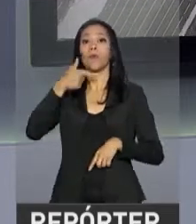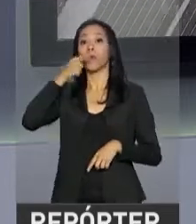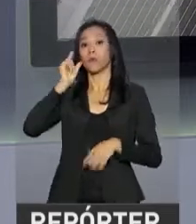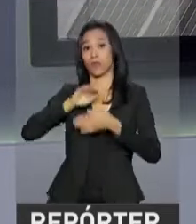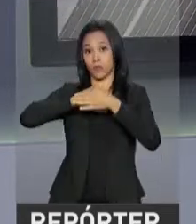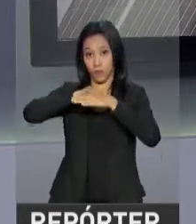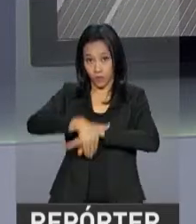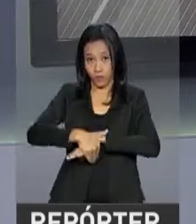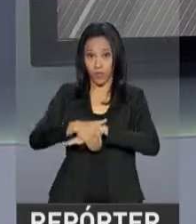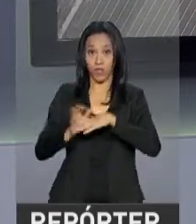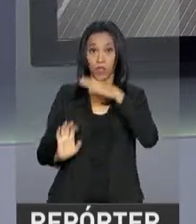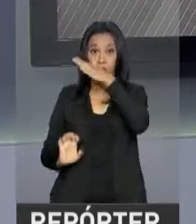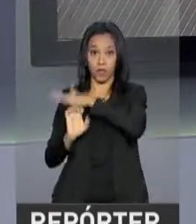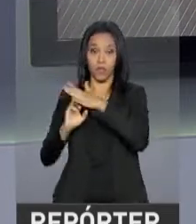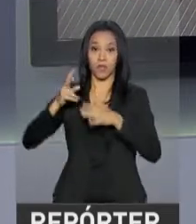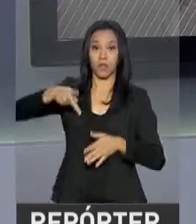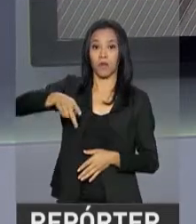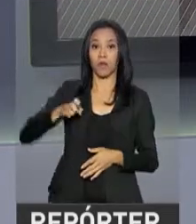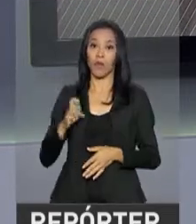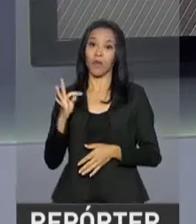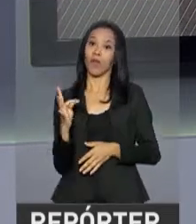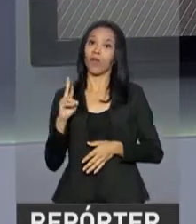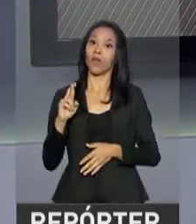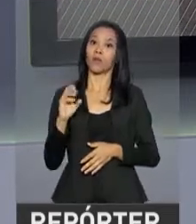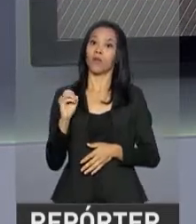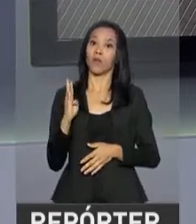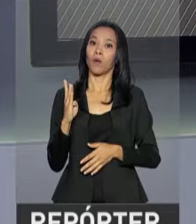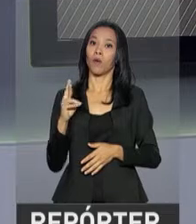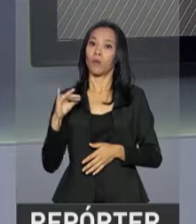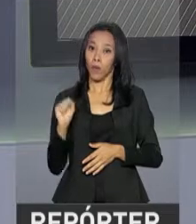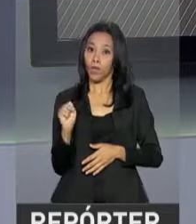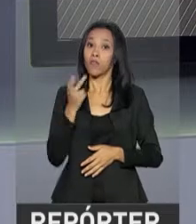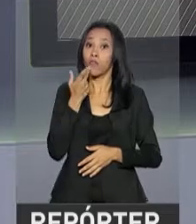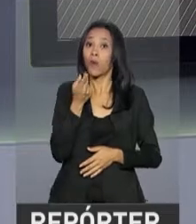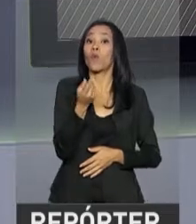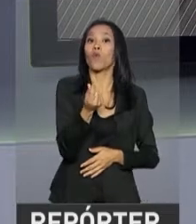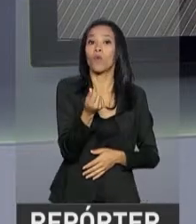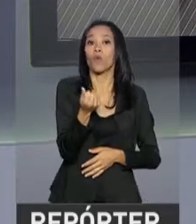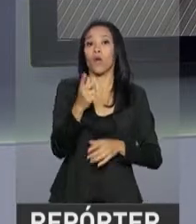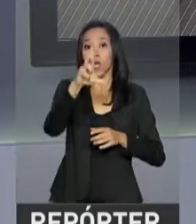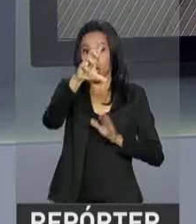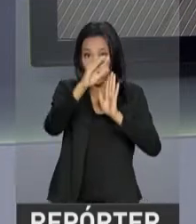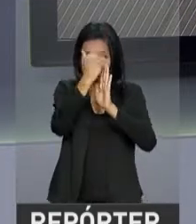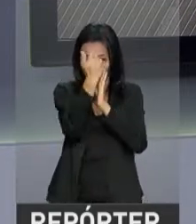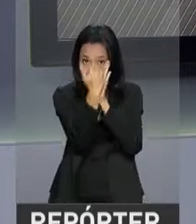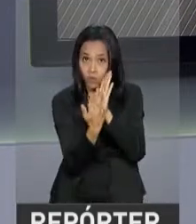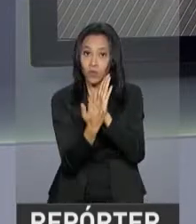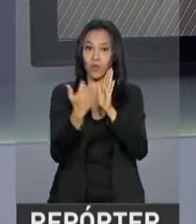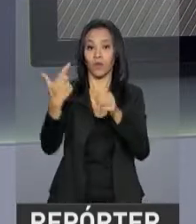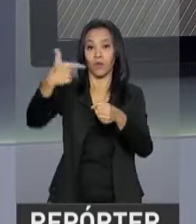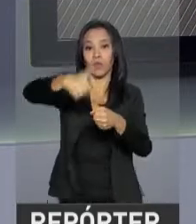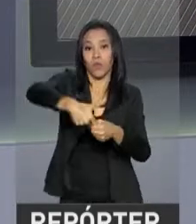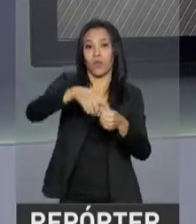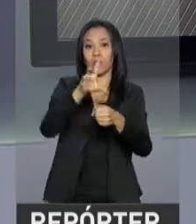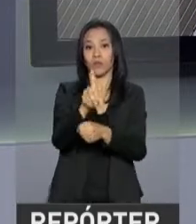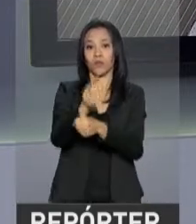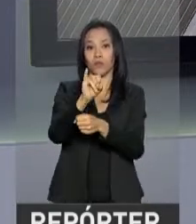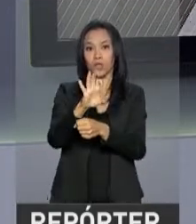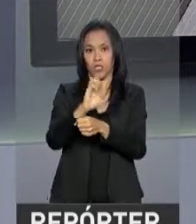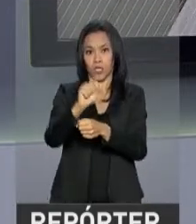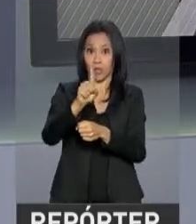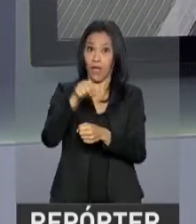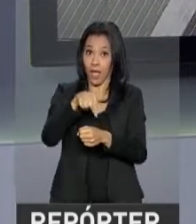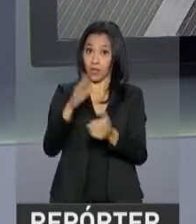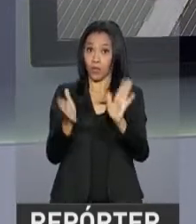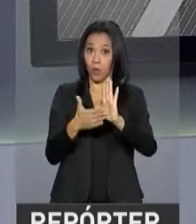anunciou uma redução de 10% no preço do diesel a medida vai valer pelos próximos 15 dias de acordo